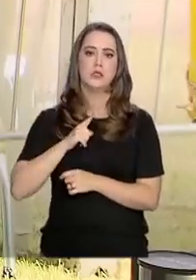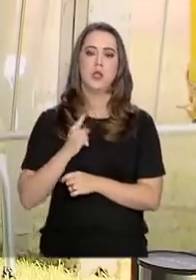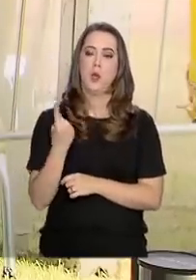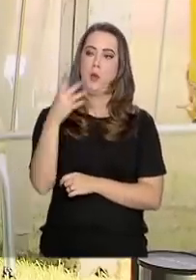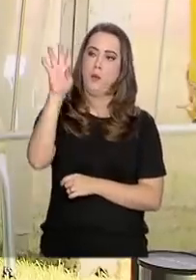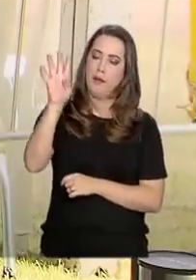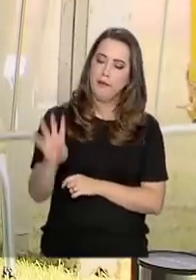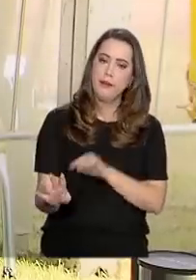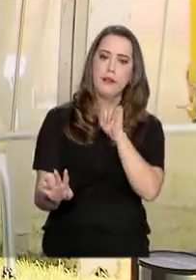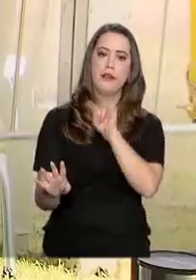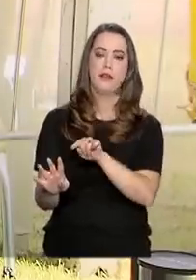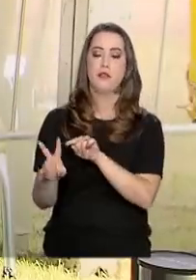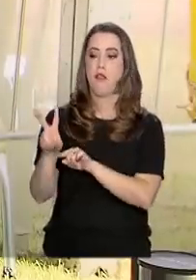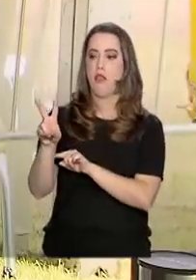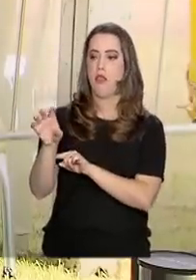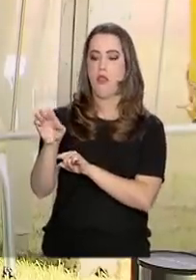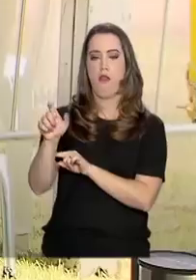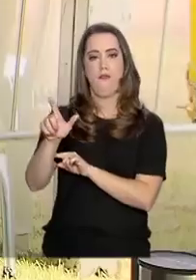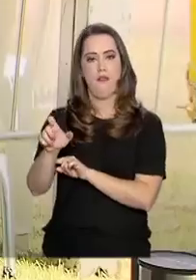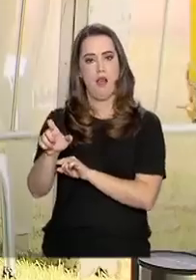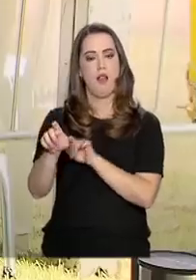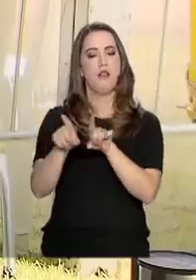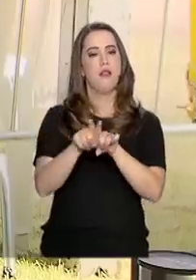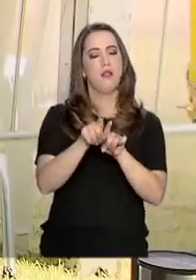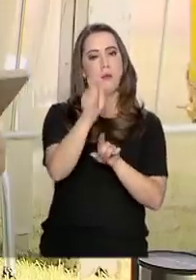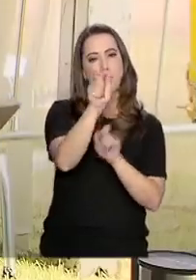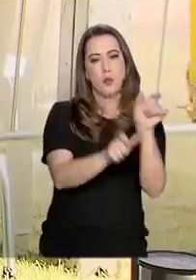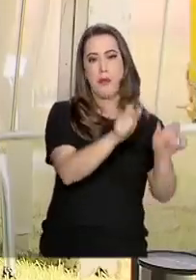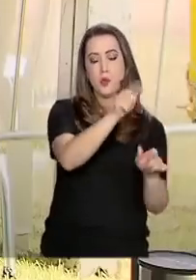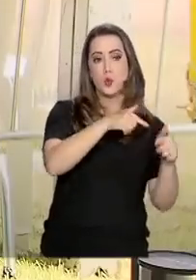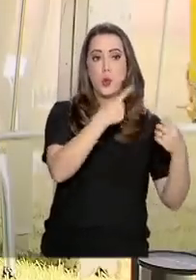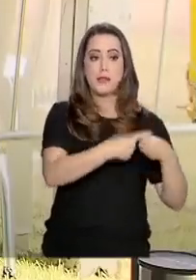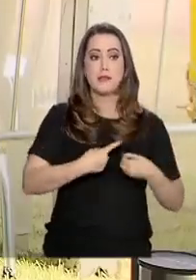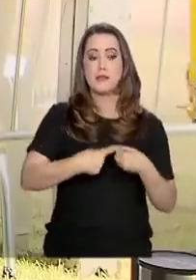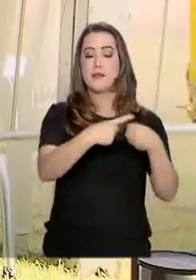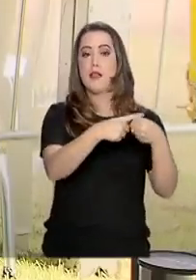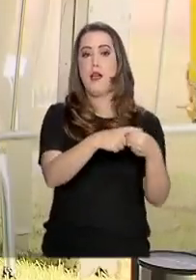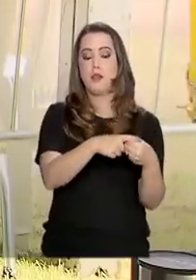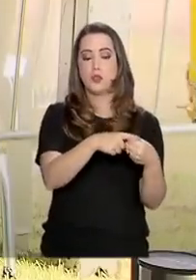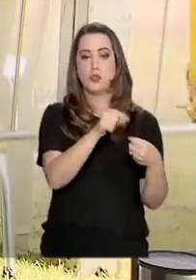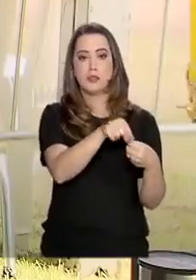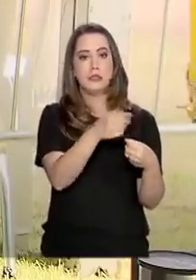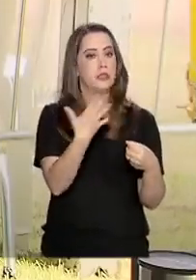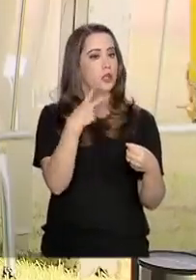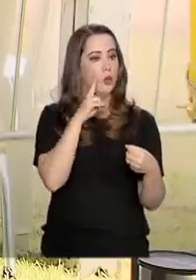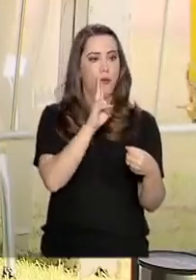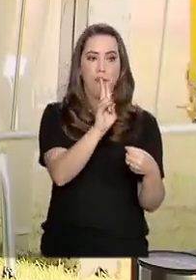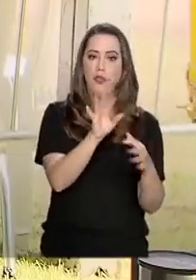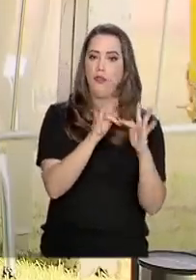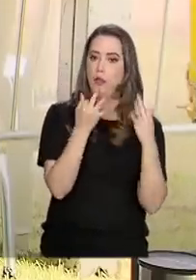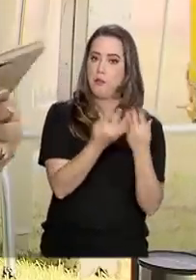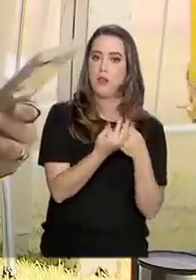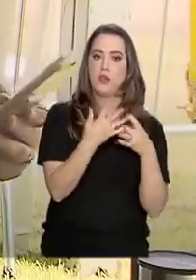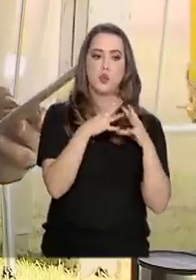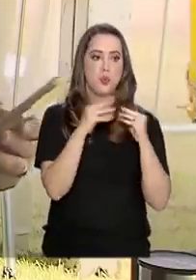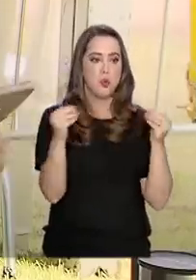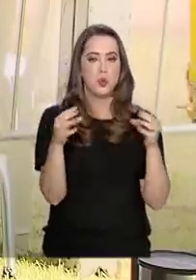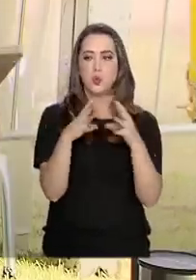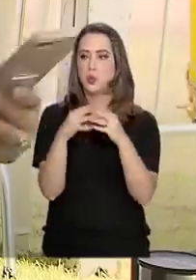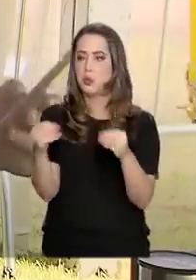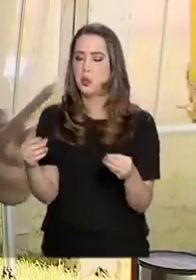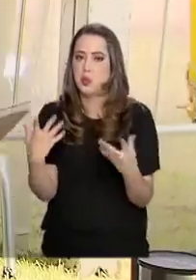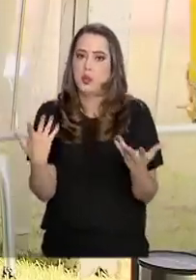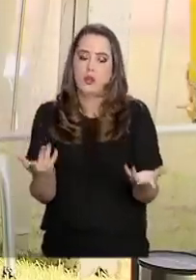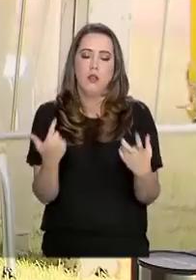lista de desaparecidos da Vale, uma lista também de pessoas, moradores da cidade de Brumadinho, que não viram os seus parentes ou que os